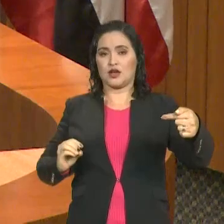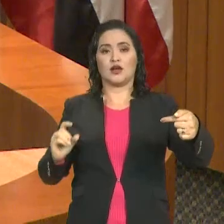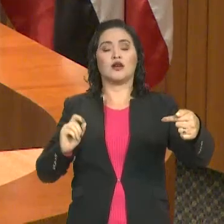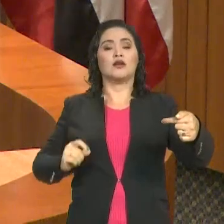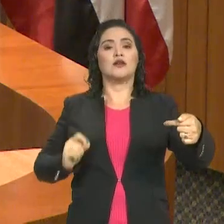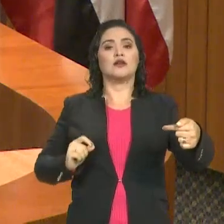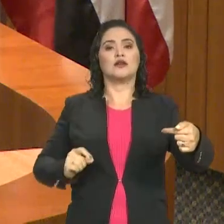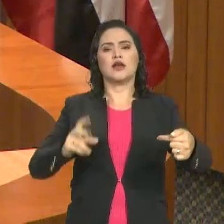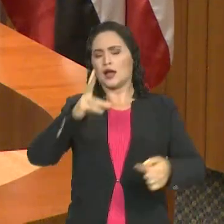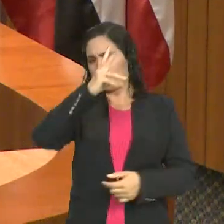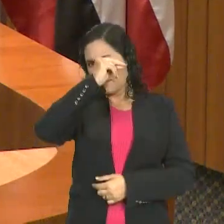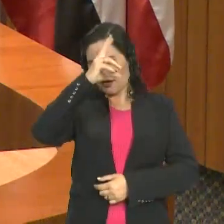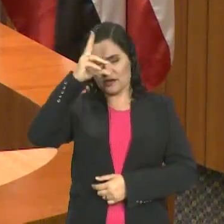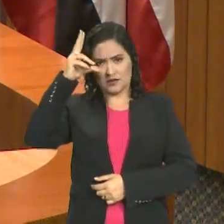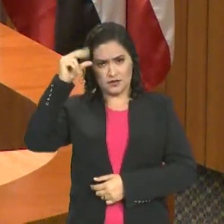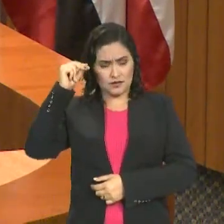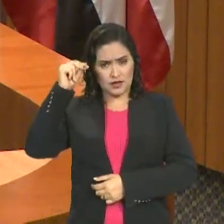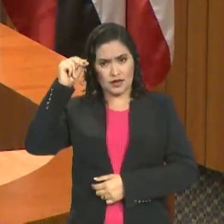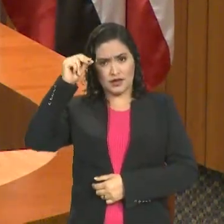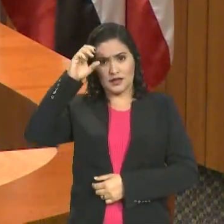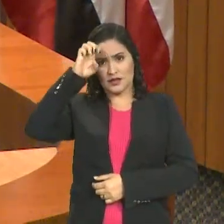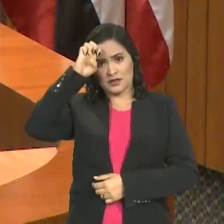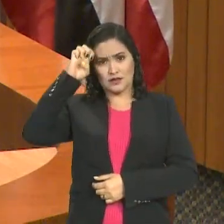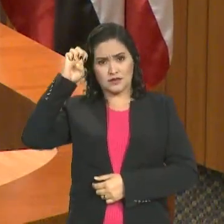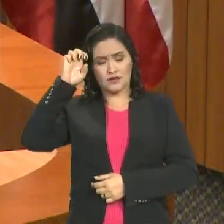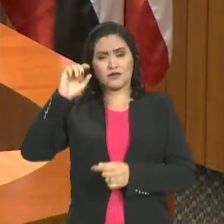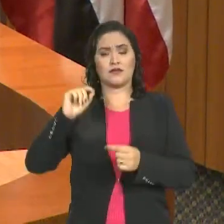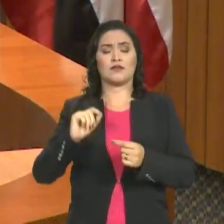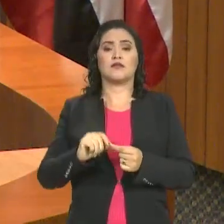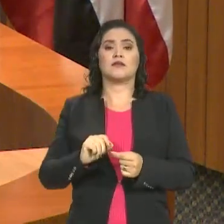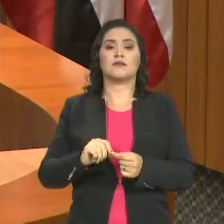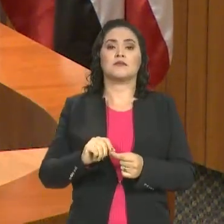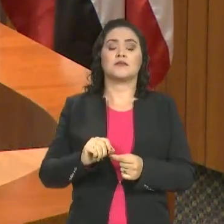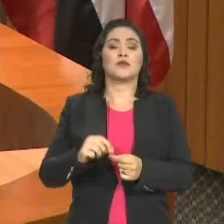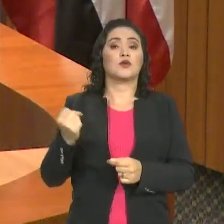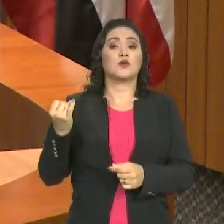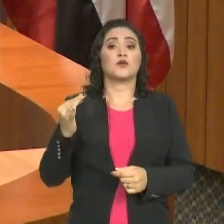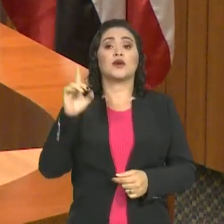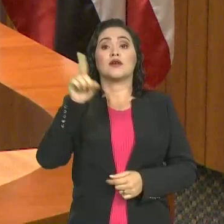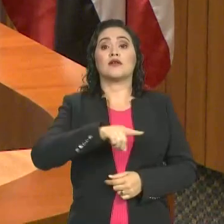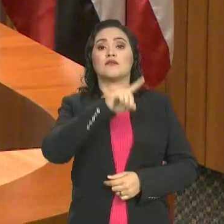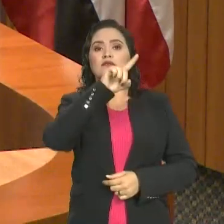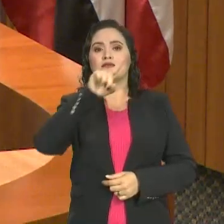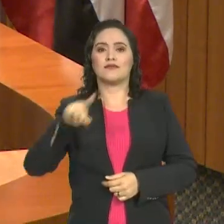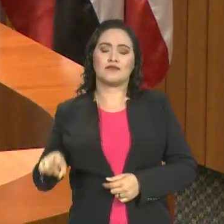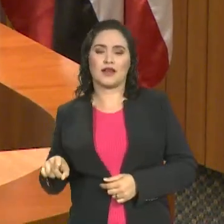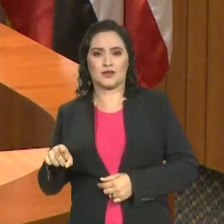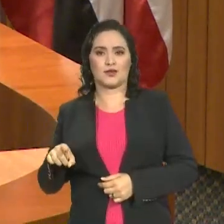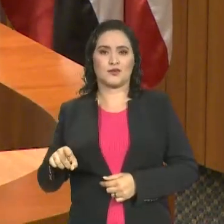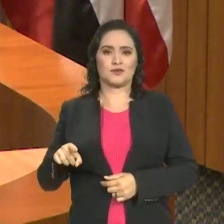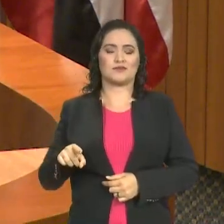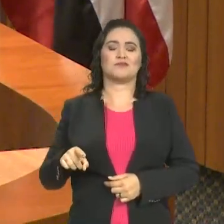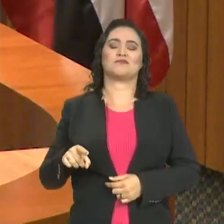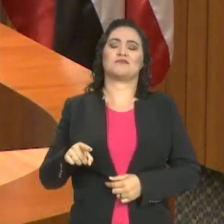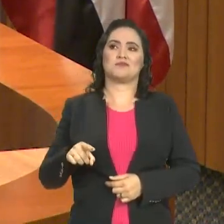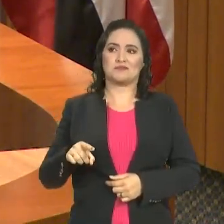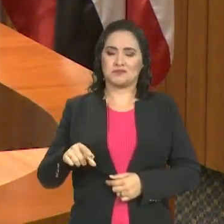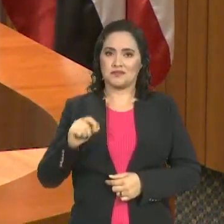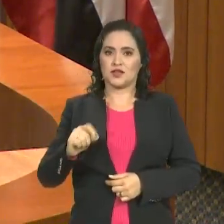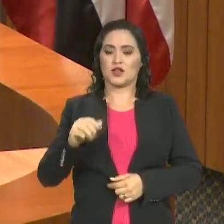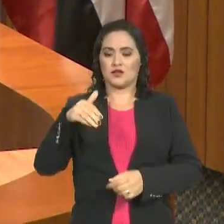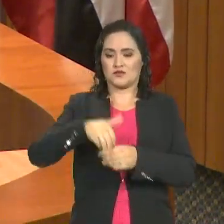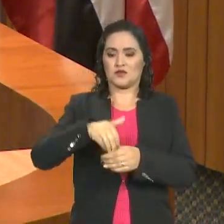da quantidade de vetos derrubados. Nunca antes na história da prefeitura de São Luís, pelo menos na história recente, nos